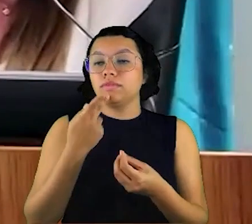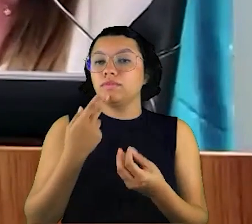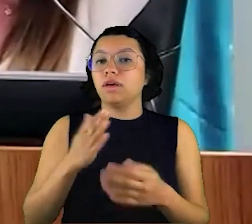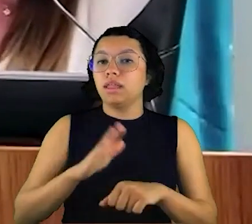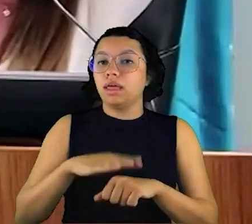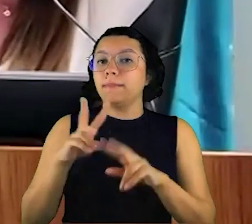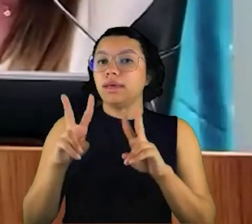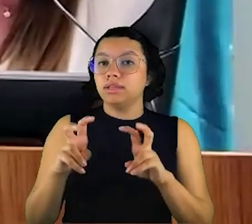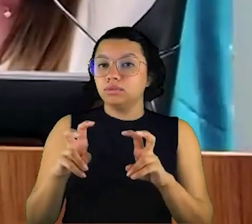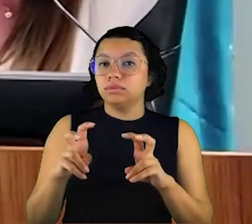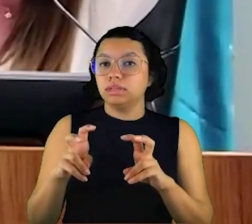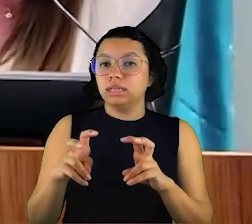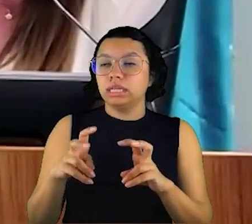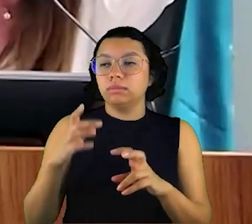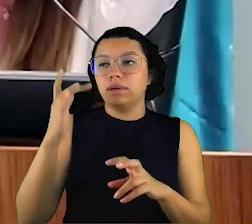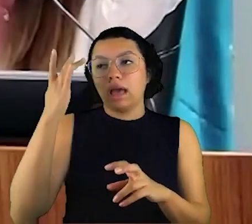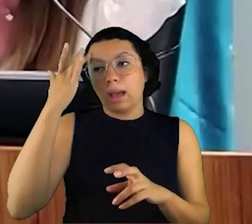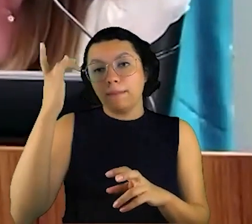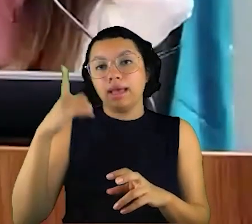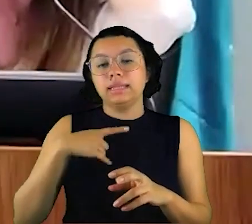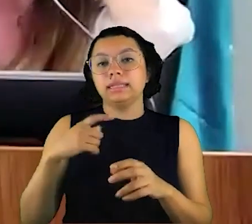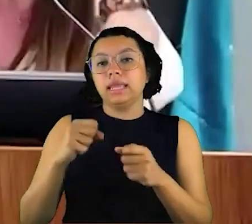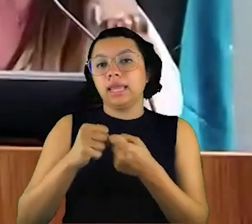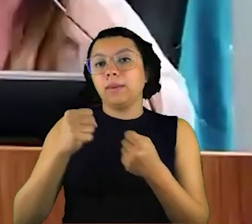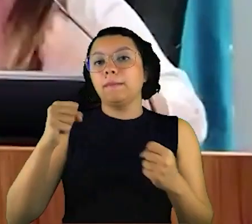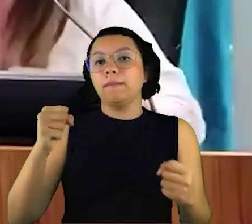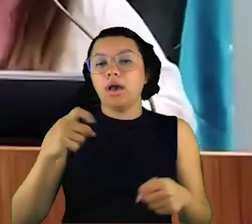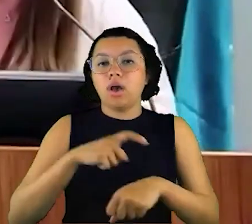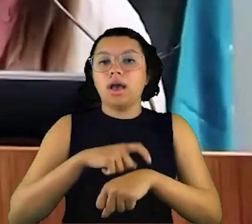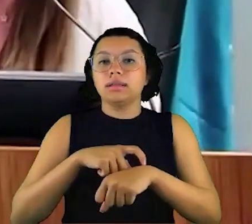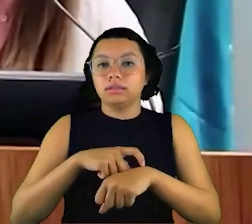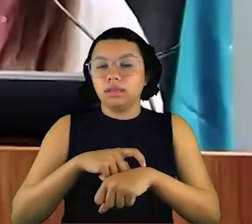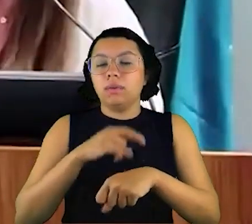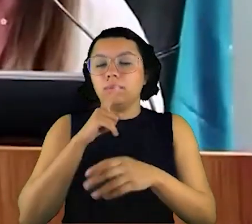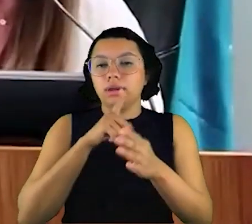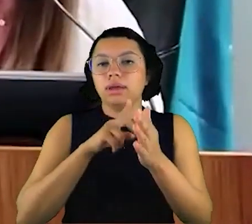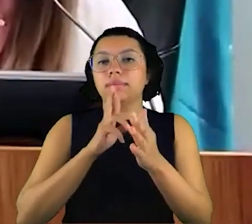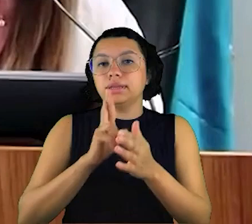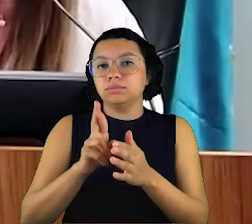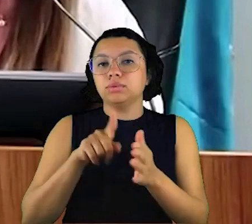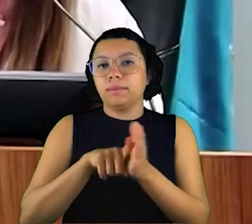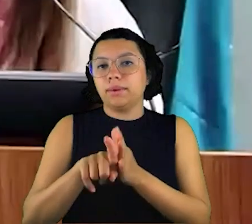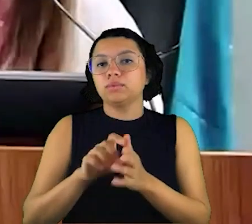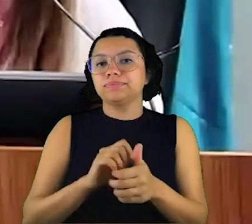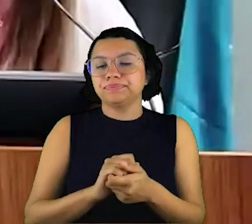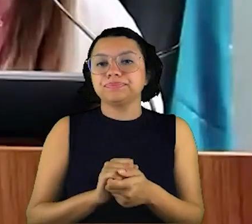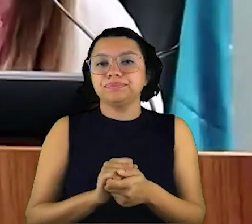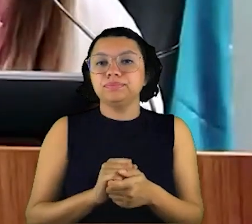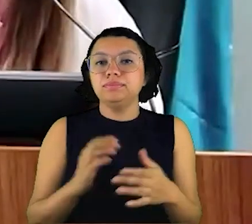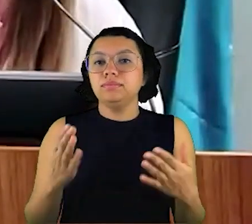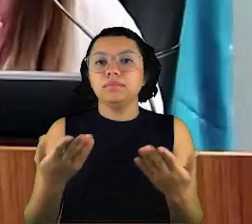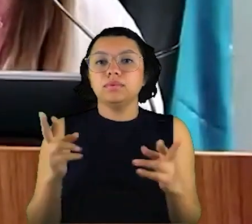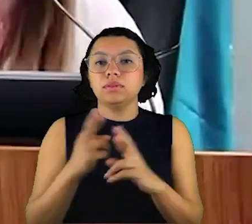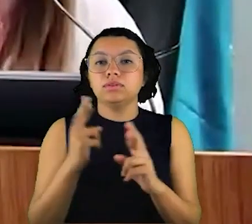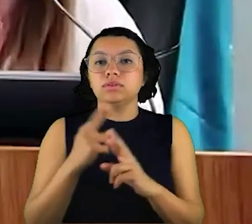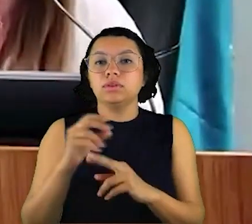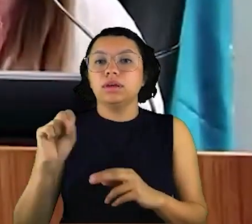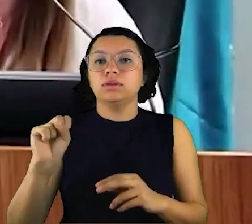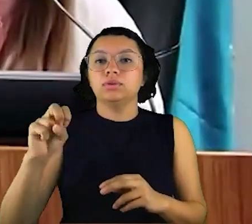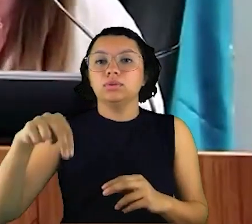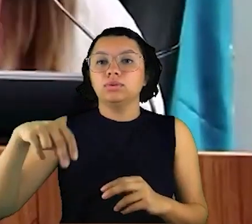tal, amanhã a gente dá um tempo maior também para as perguntas que forem surgindo, né? Tá. Exatamente. Mas tem a questão do sniper